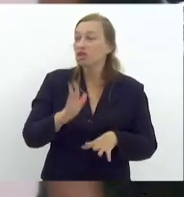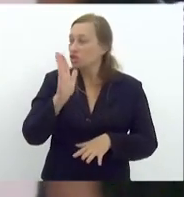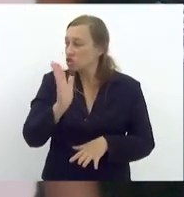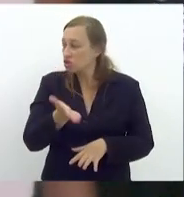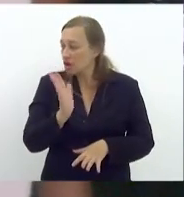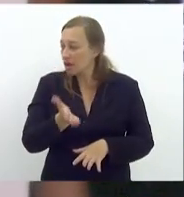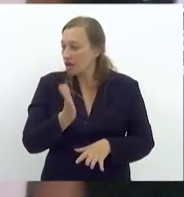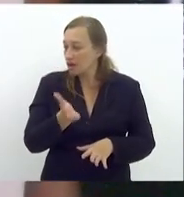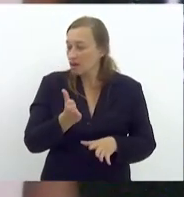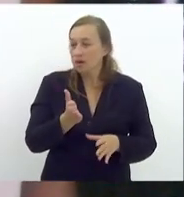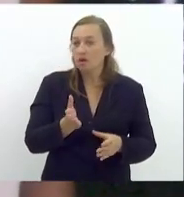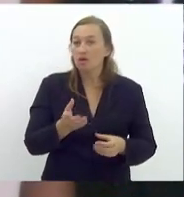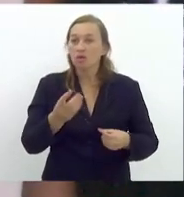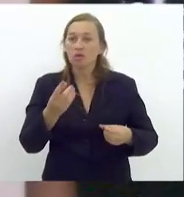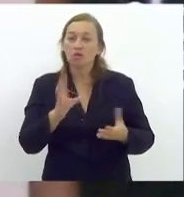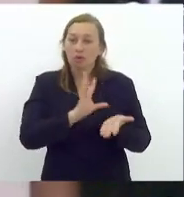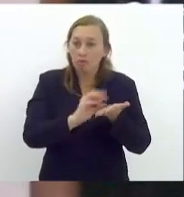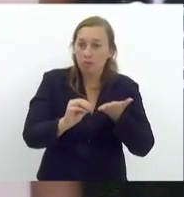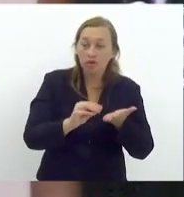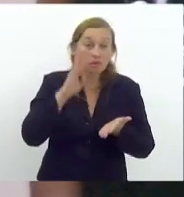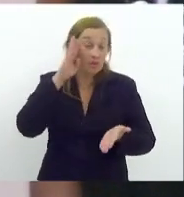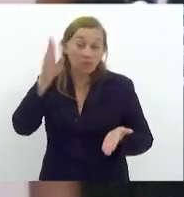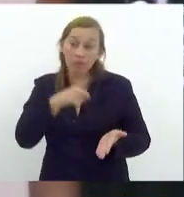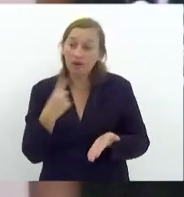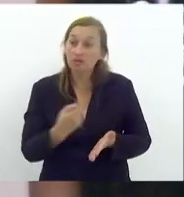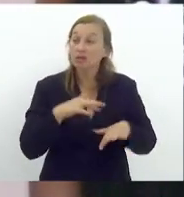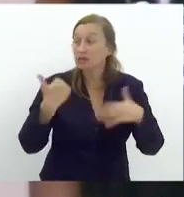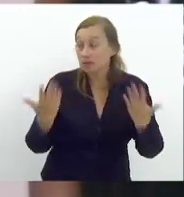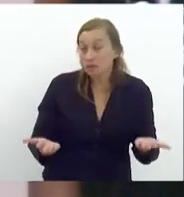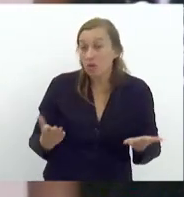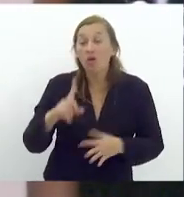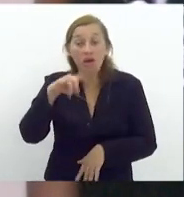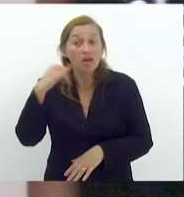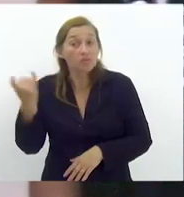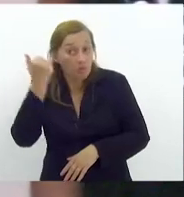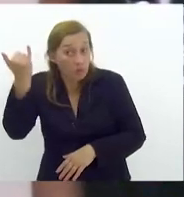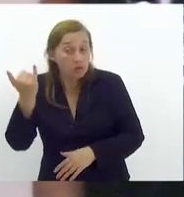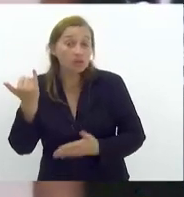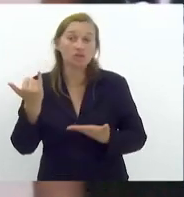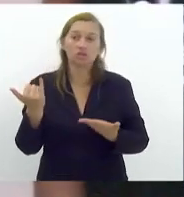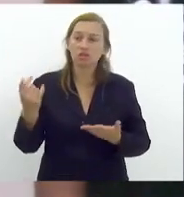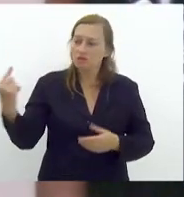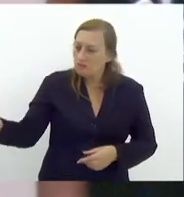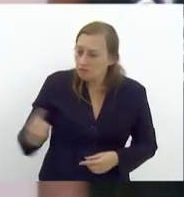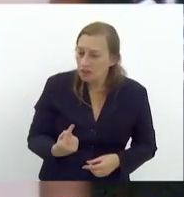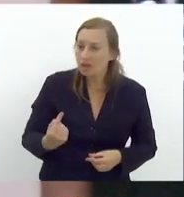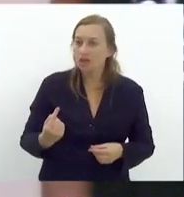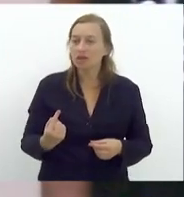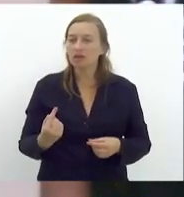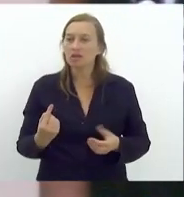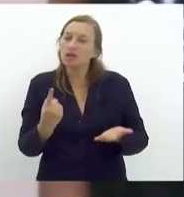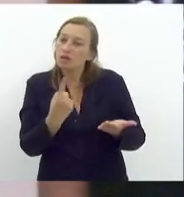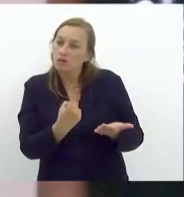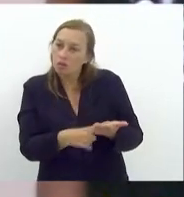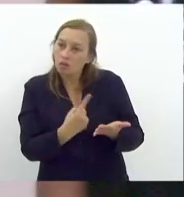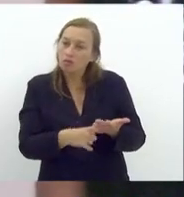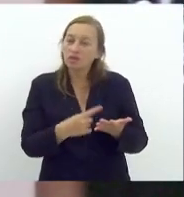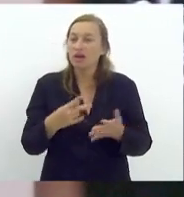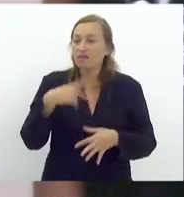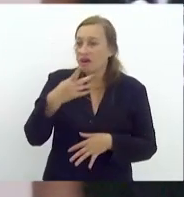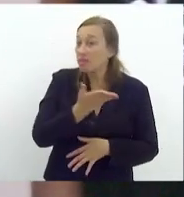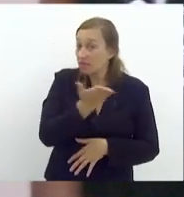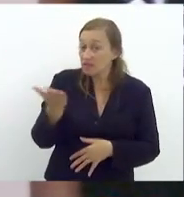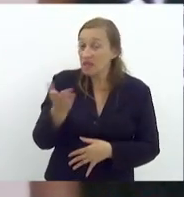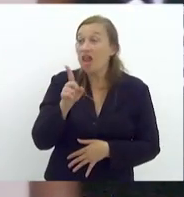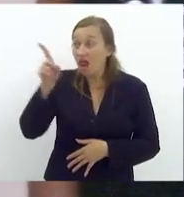era uma pauta prioritária para gente então é muito importante vir aqui marcar essa presença falar para vocês